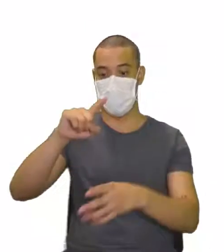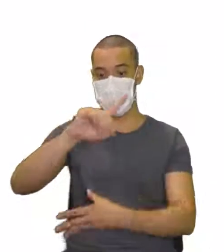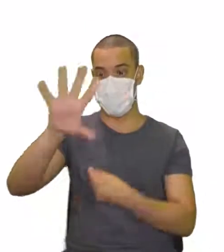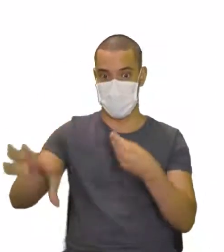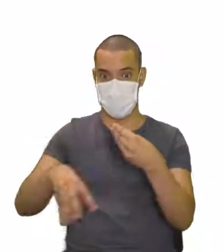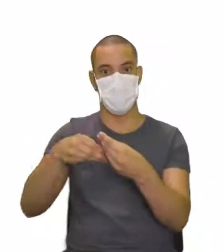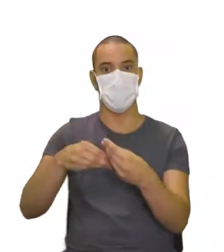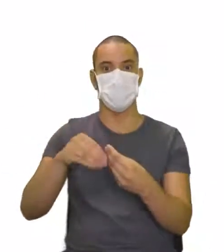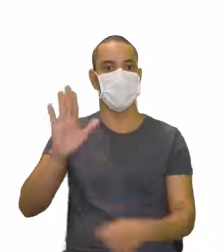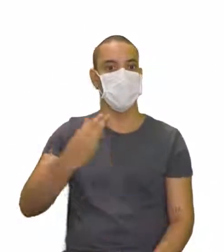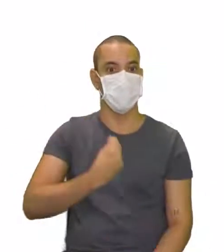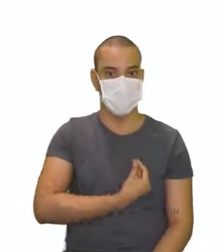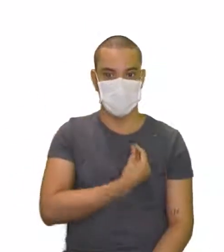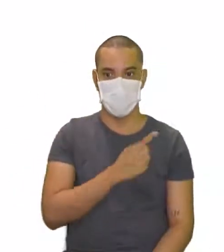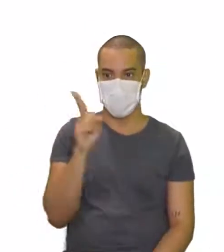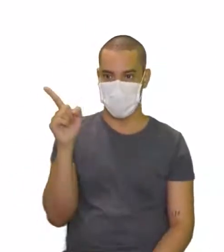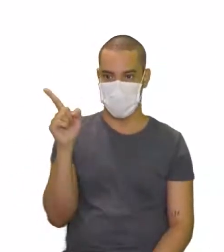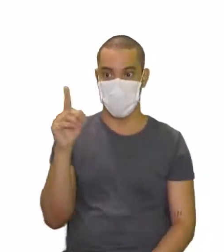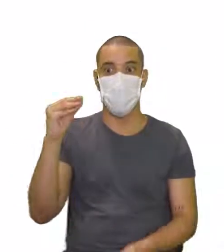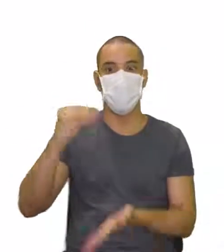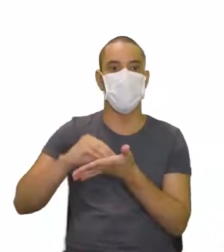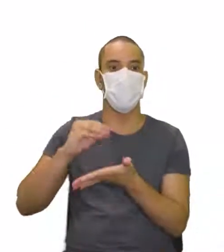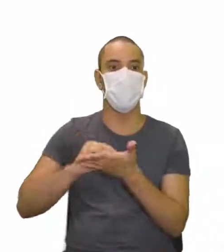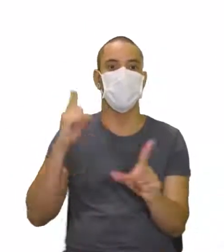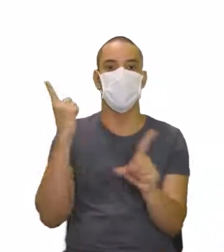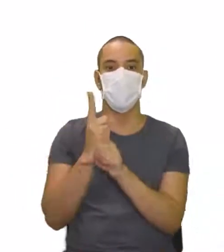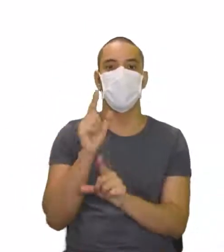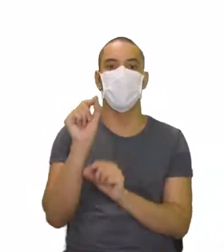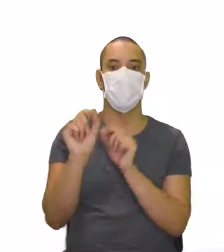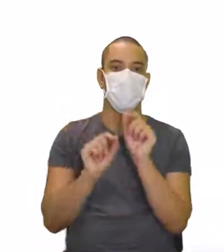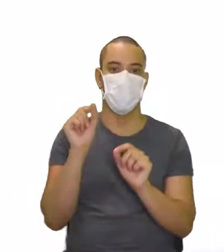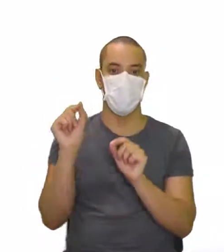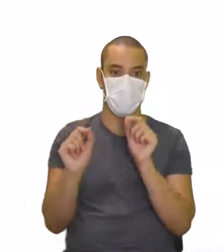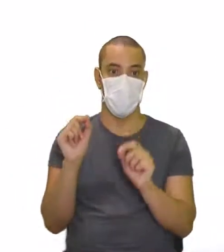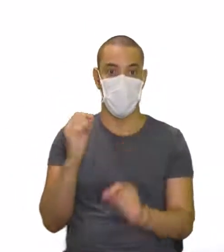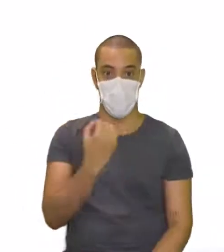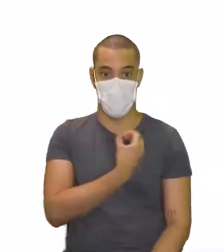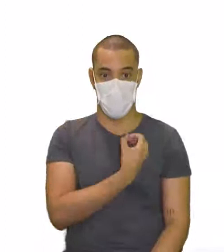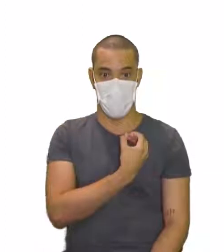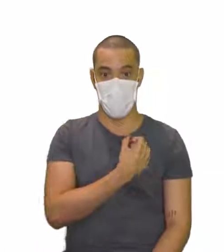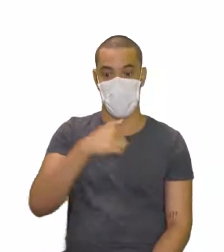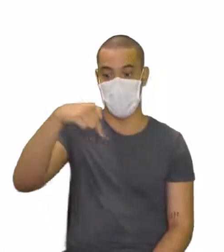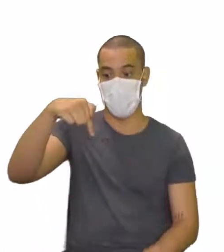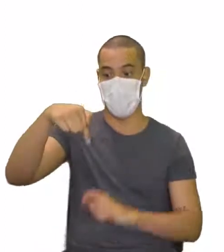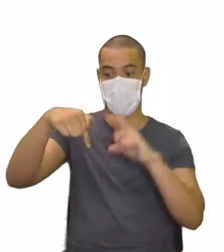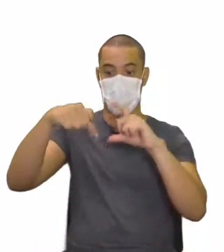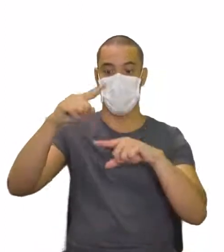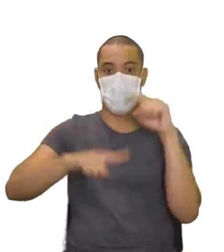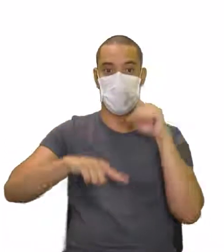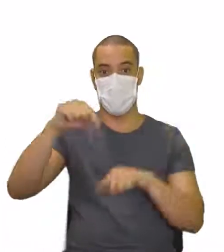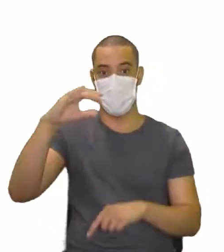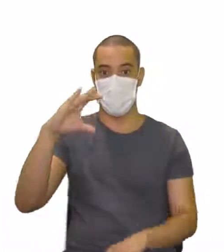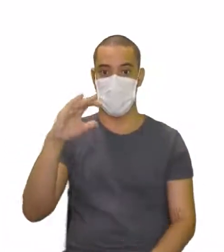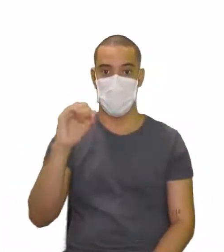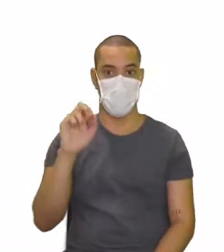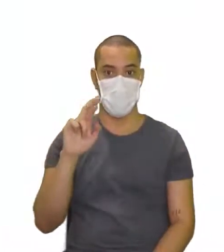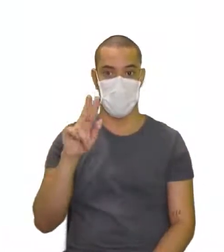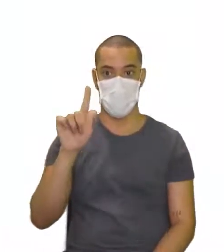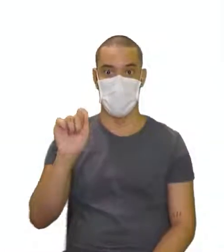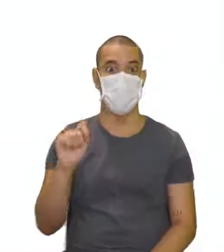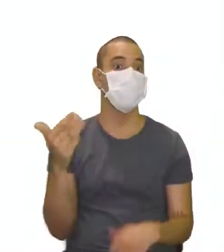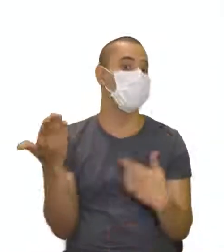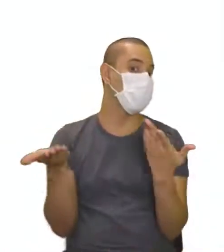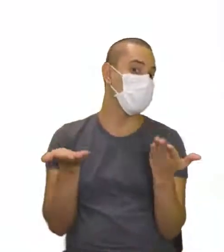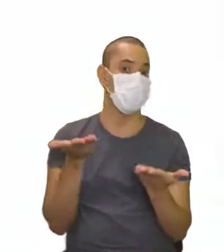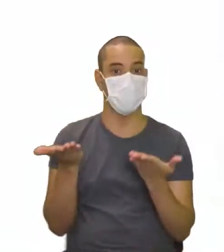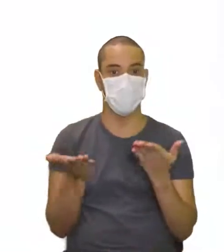dada já, ok? Falta a gente achar o quê? O valor de Qzão, que é a carga. Então, vamos atrás aí do valor do